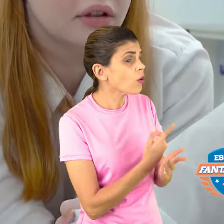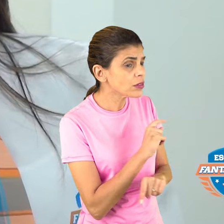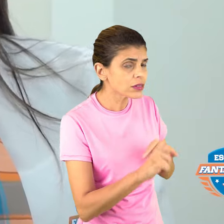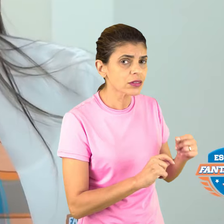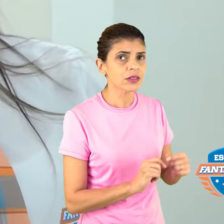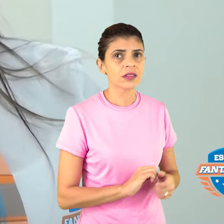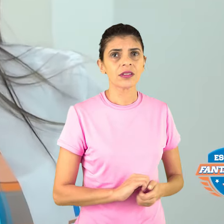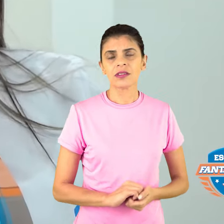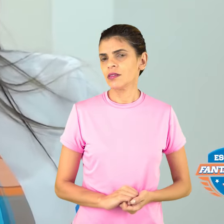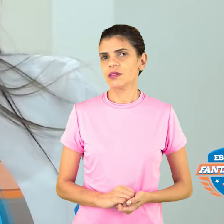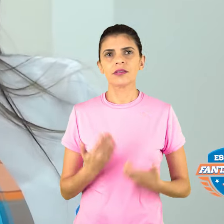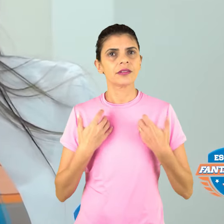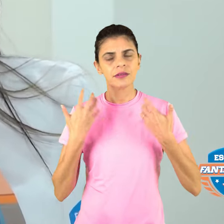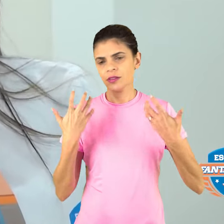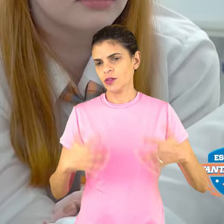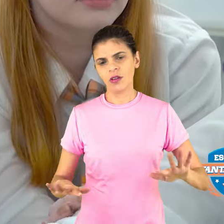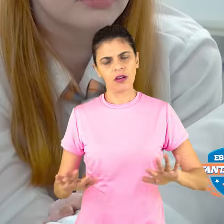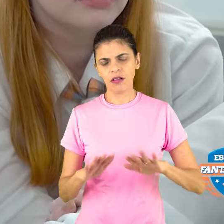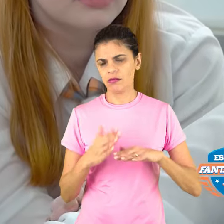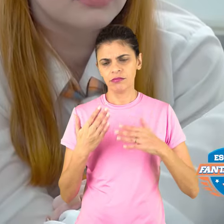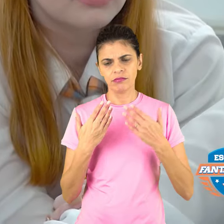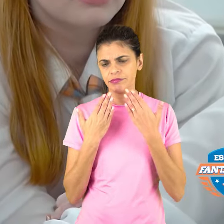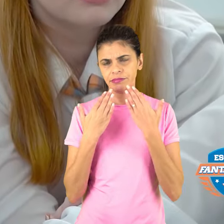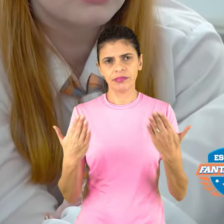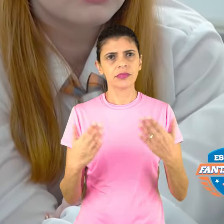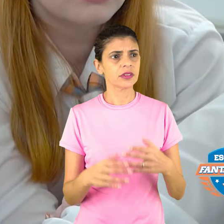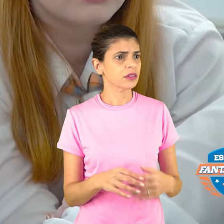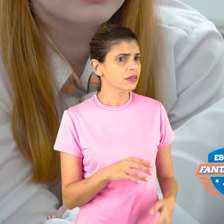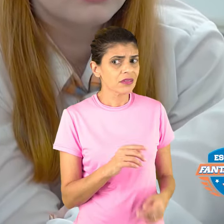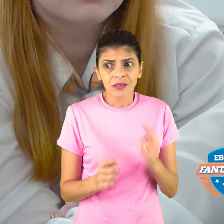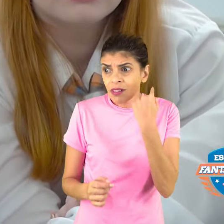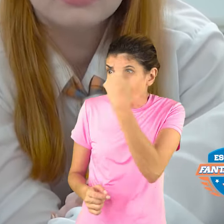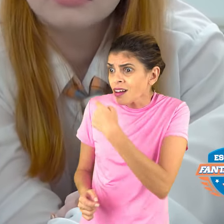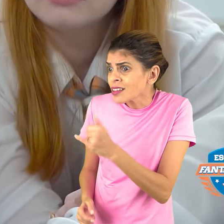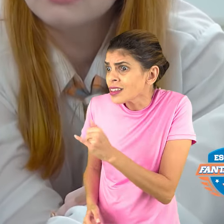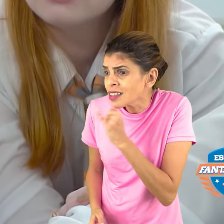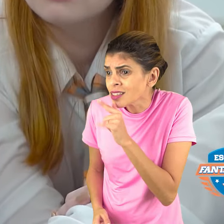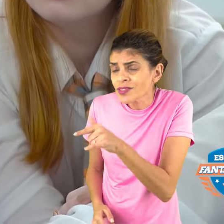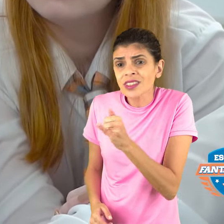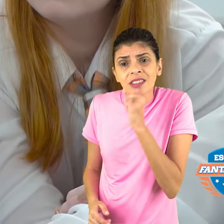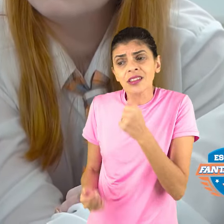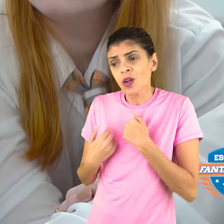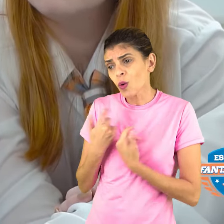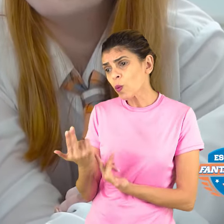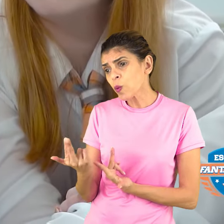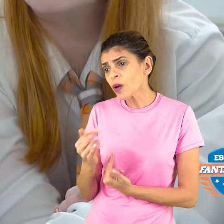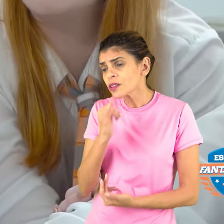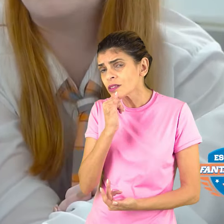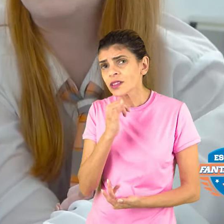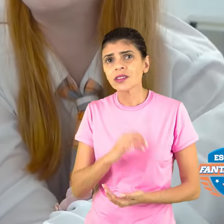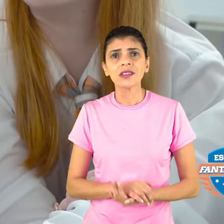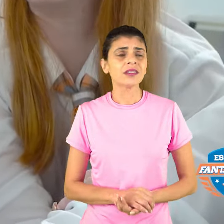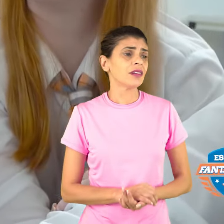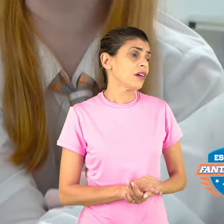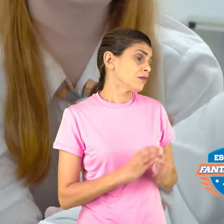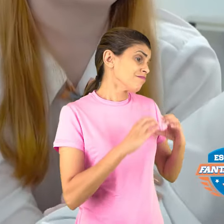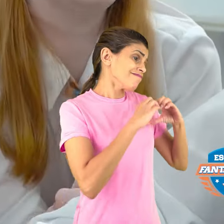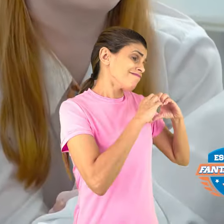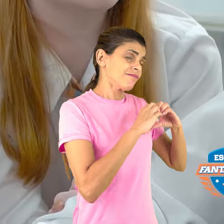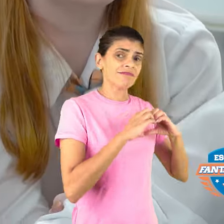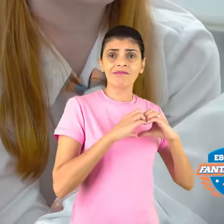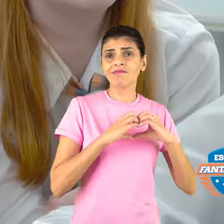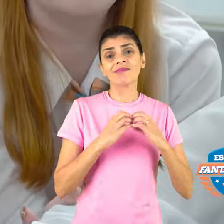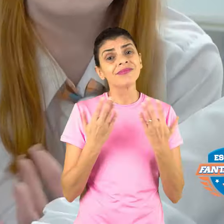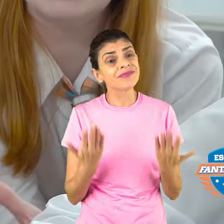aconteceu? Eu não quero falar. Mas você tá triste. E quando você fica triste, eu também fico. Ai, que romântico.